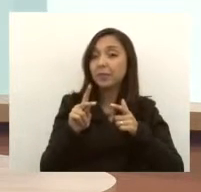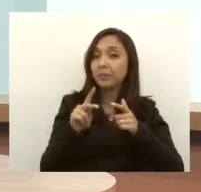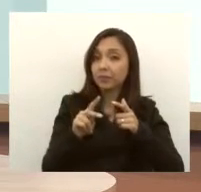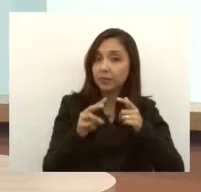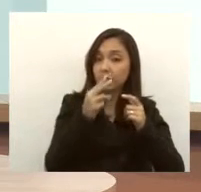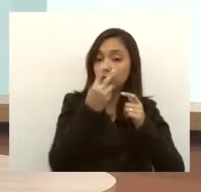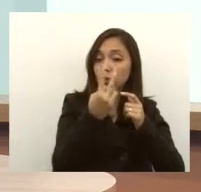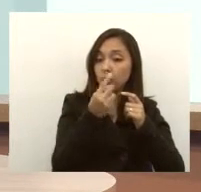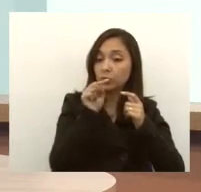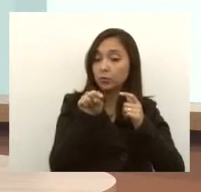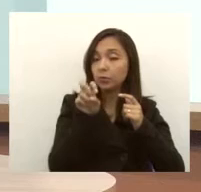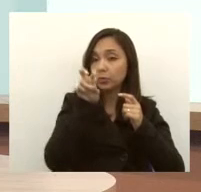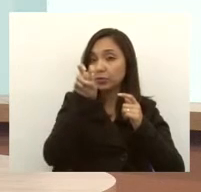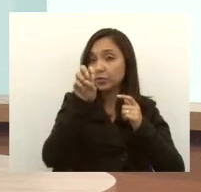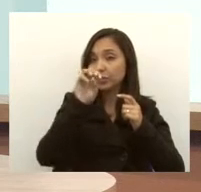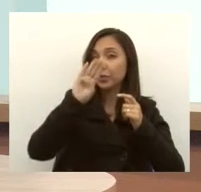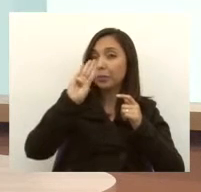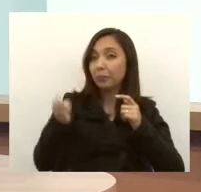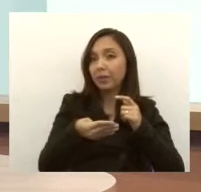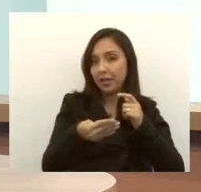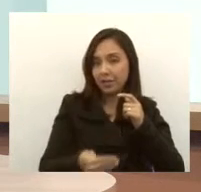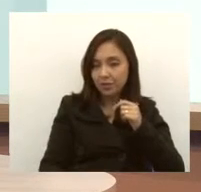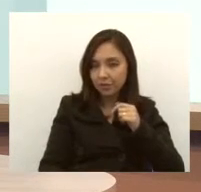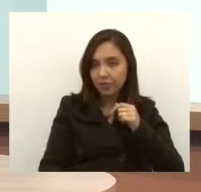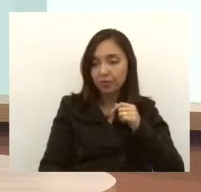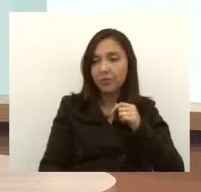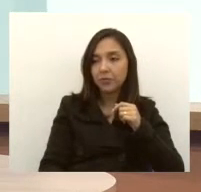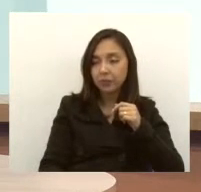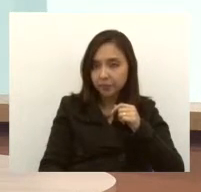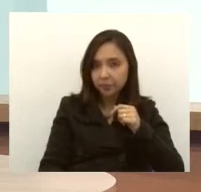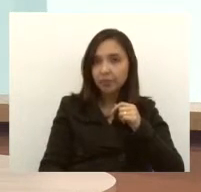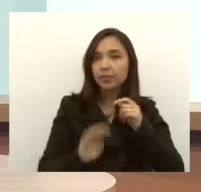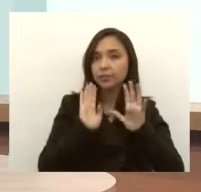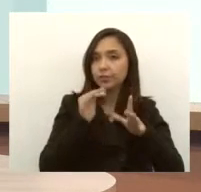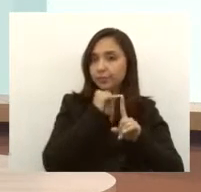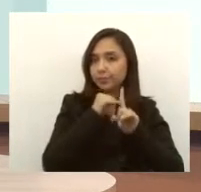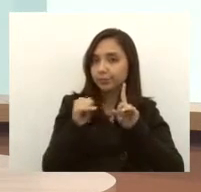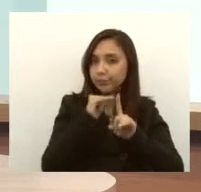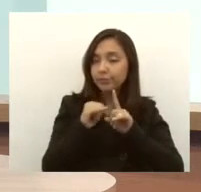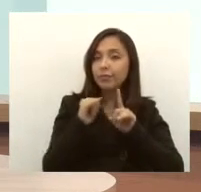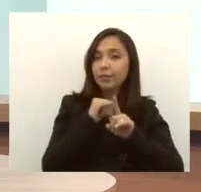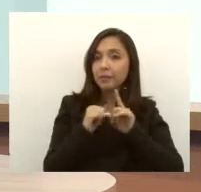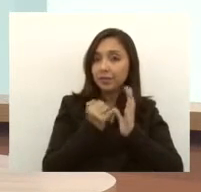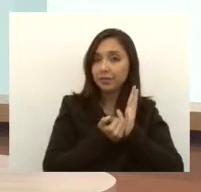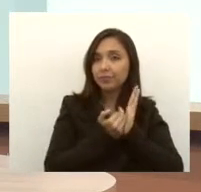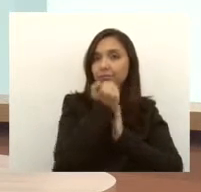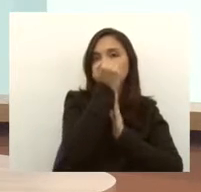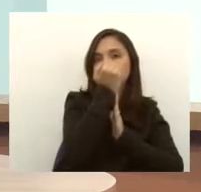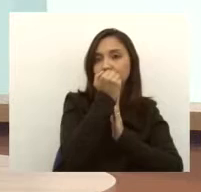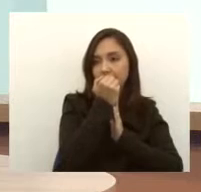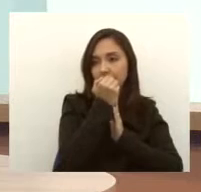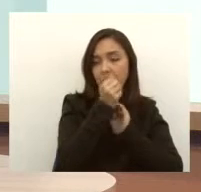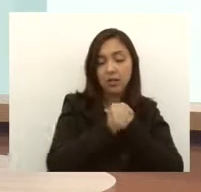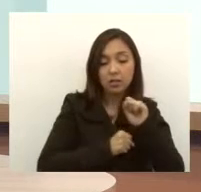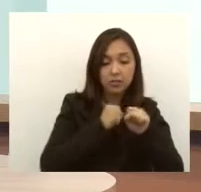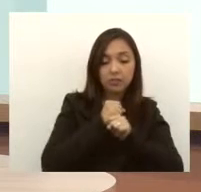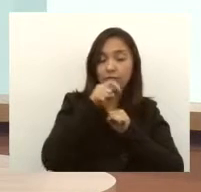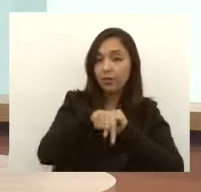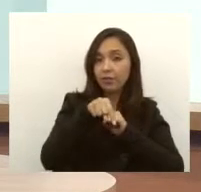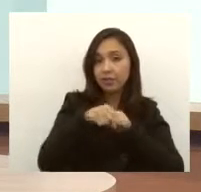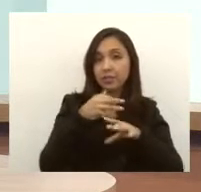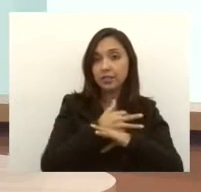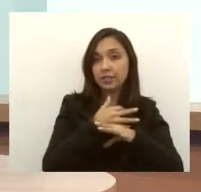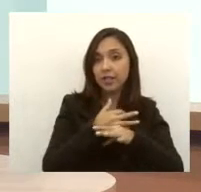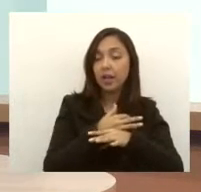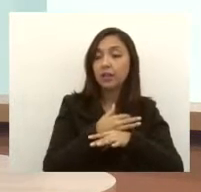2,5 bilhões. Já passamos da metade de um orçamento anual aqui da nossa cidade,